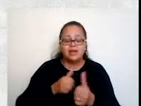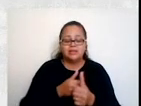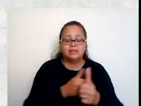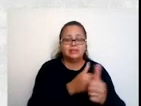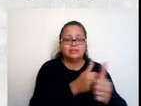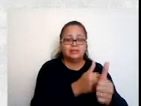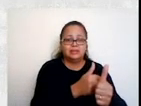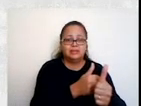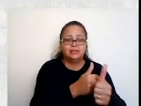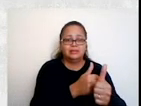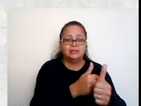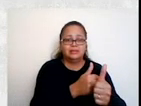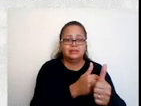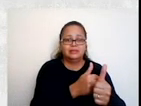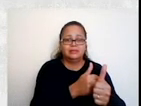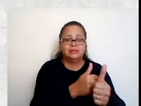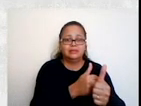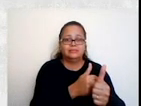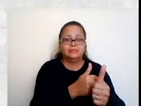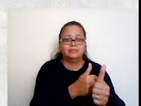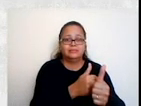né, um